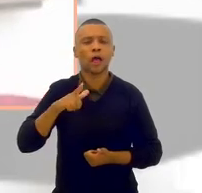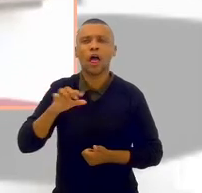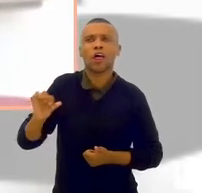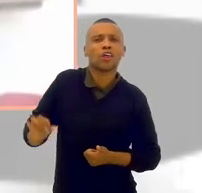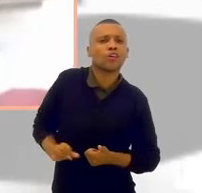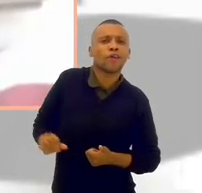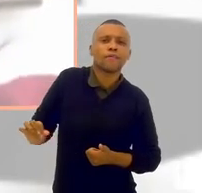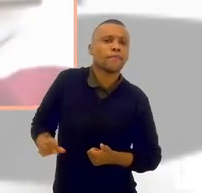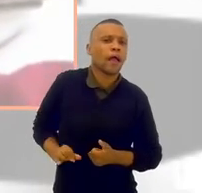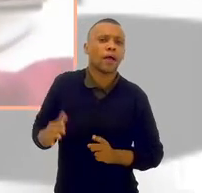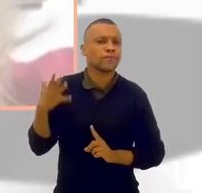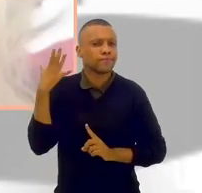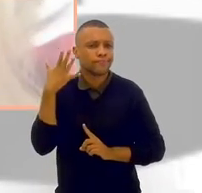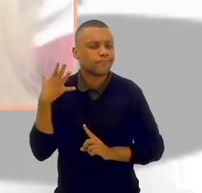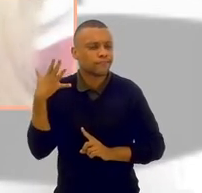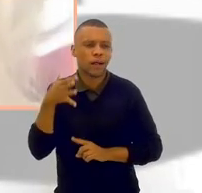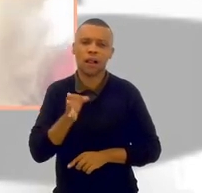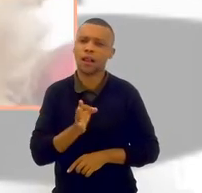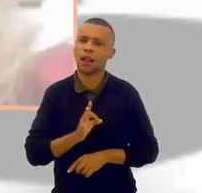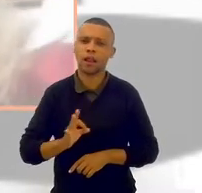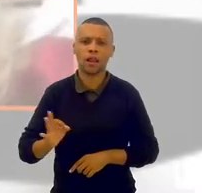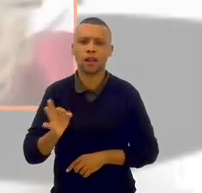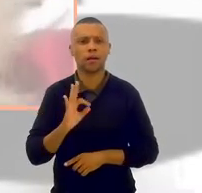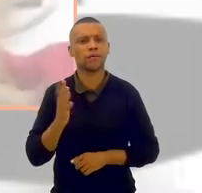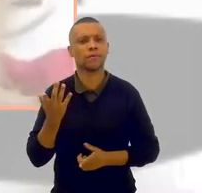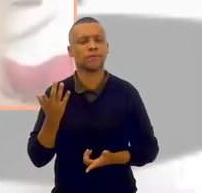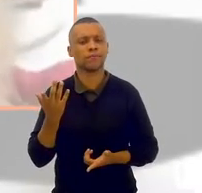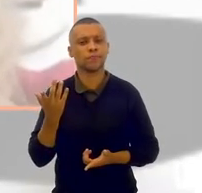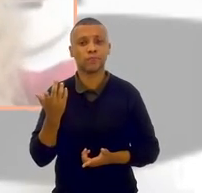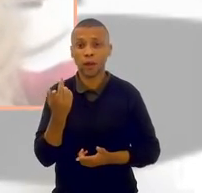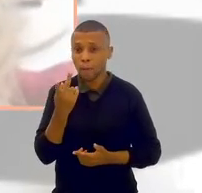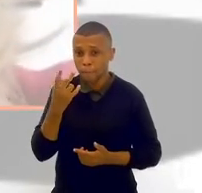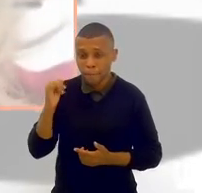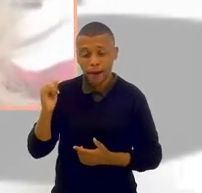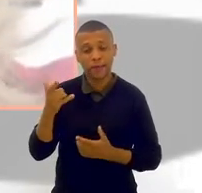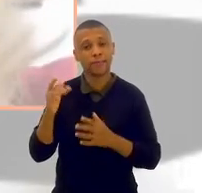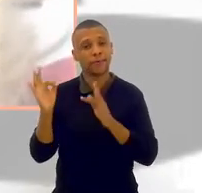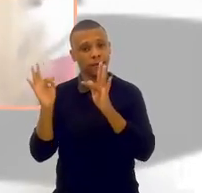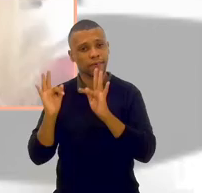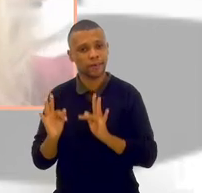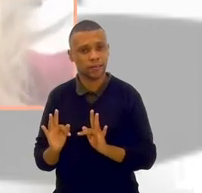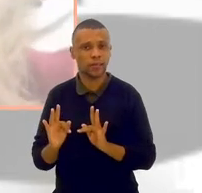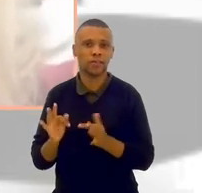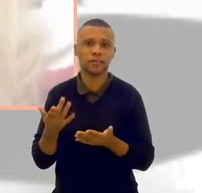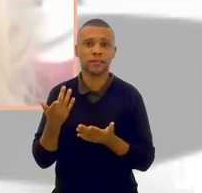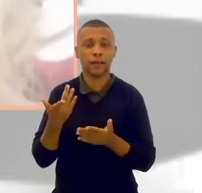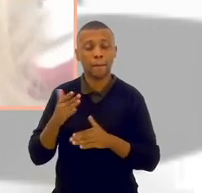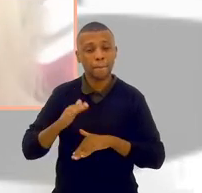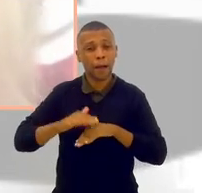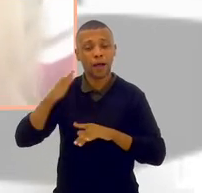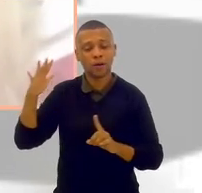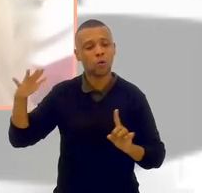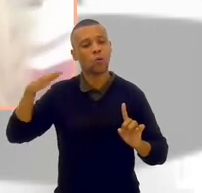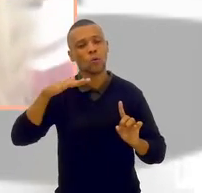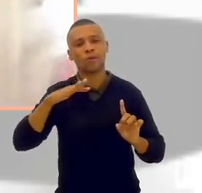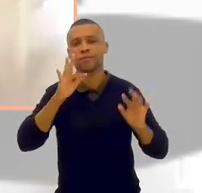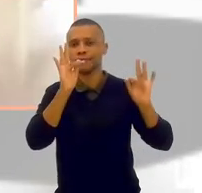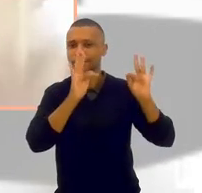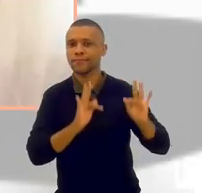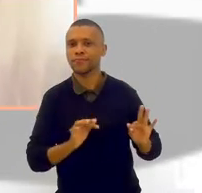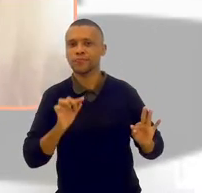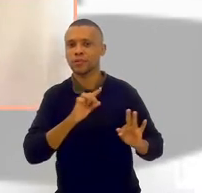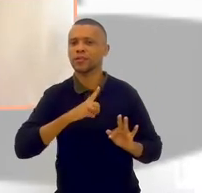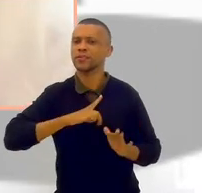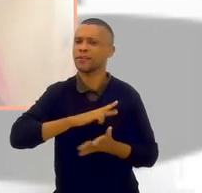Não tinha sofrimento nesse concurso, sabe? Os pais saíam felizes e a mais assim destacada era a rainha.